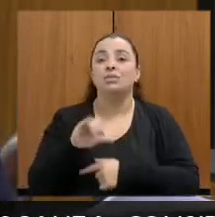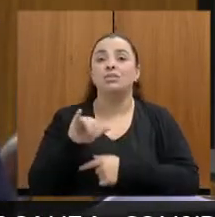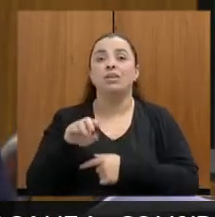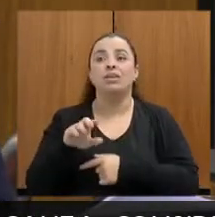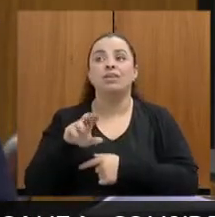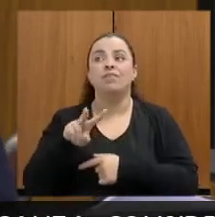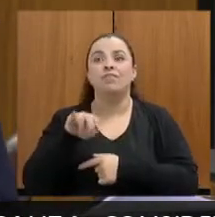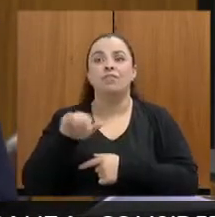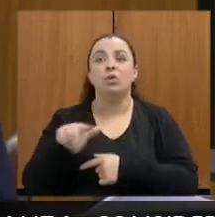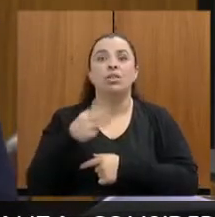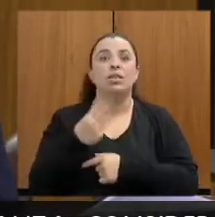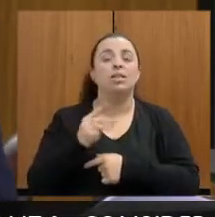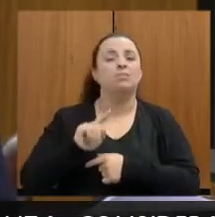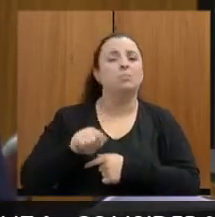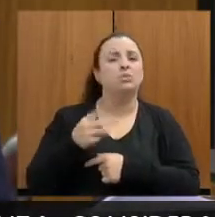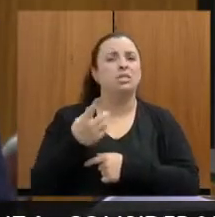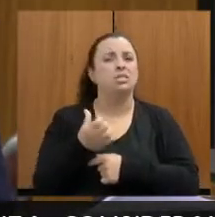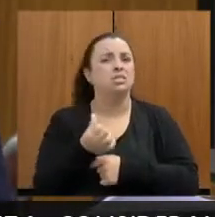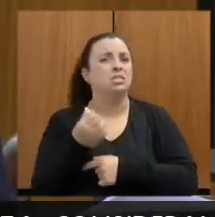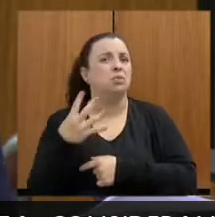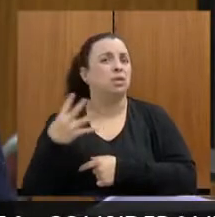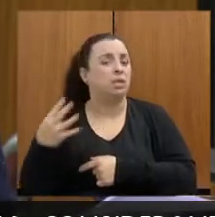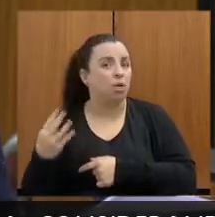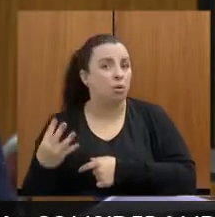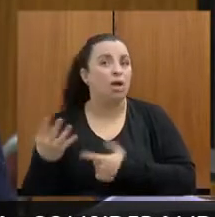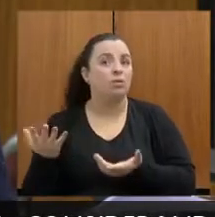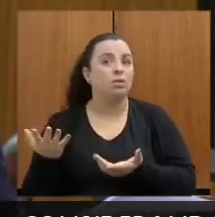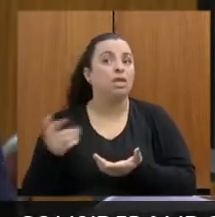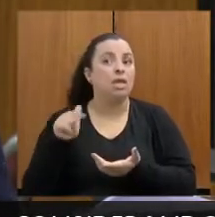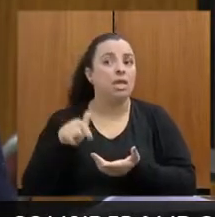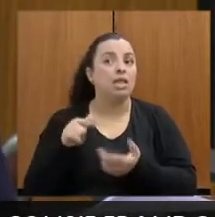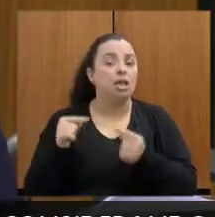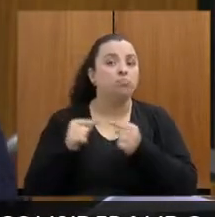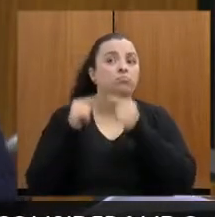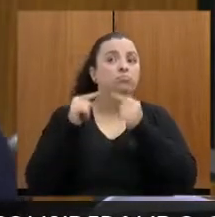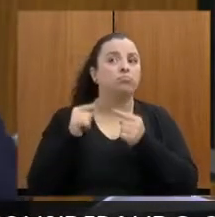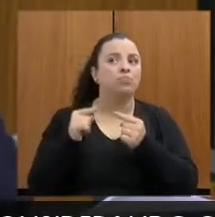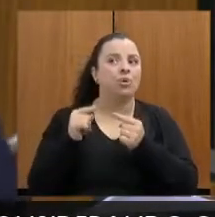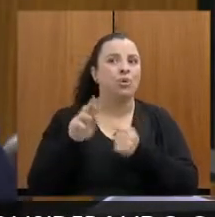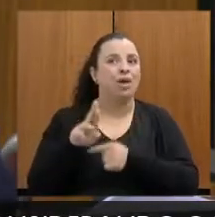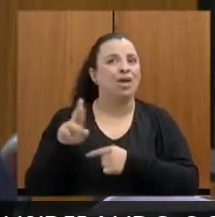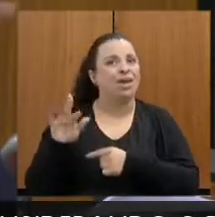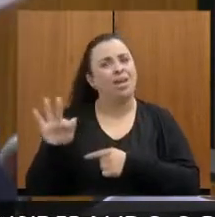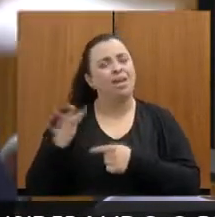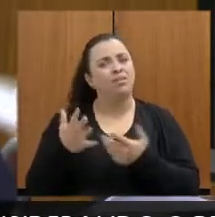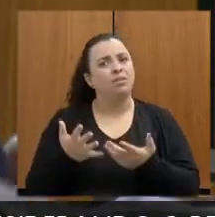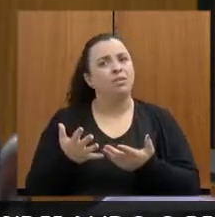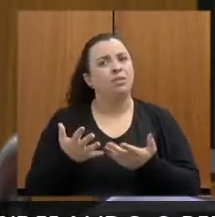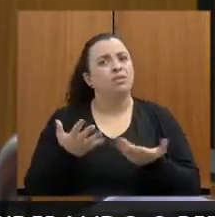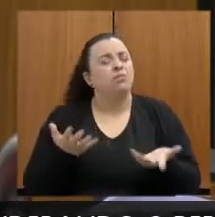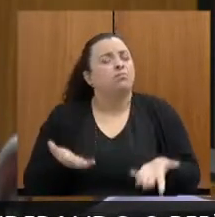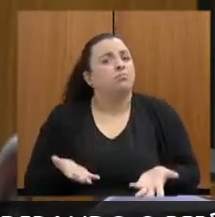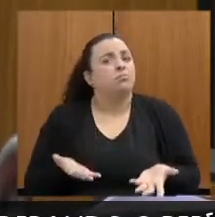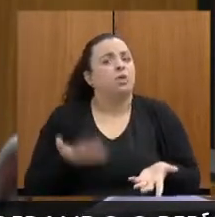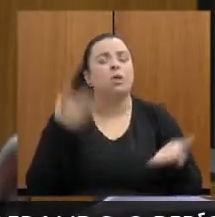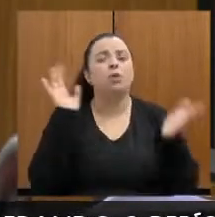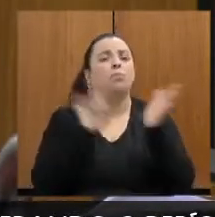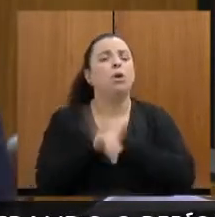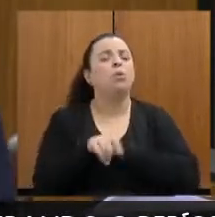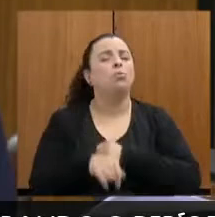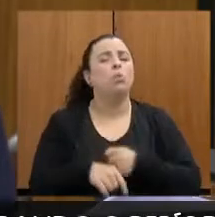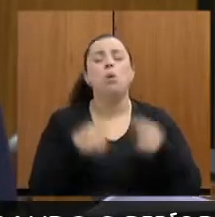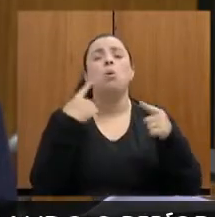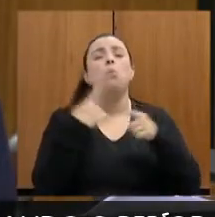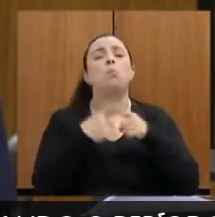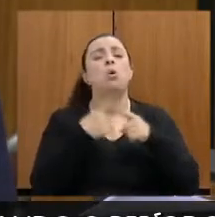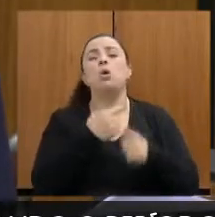semana passada em relação à adesão ao regime de recuperação fiscal Então minha pergunta é exatamente por quê que